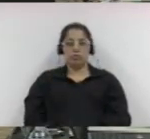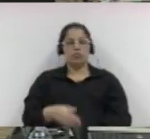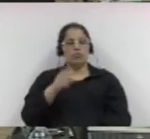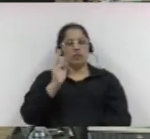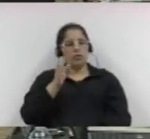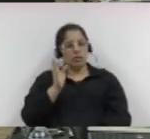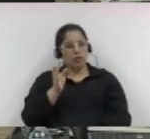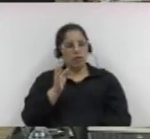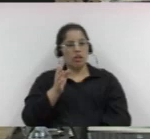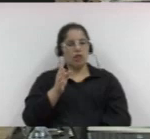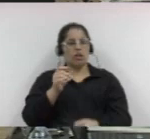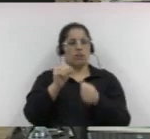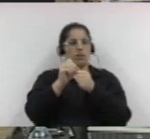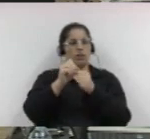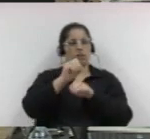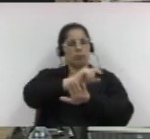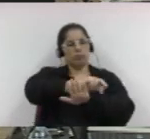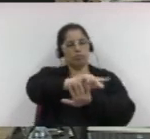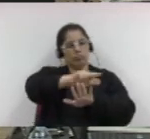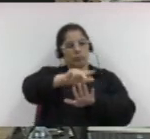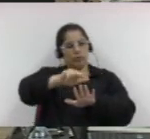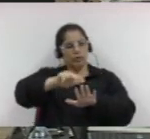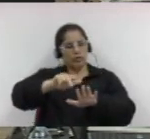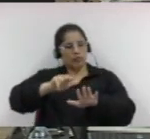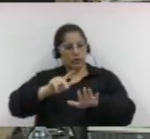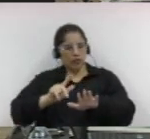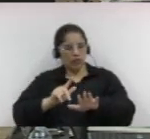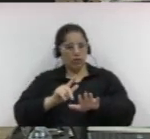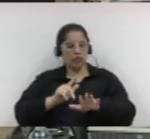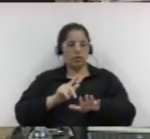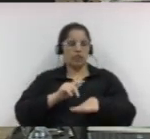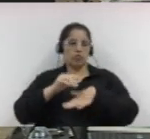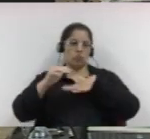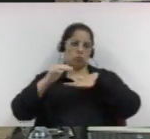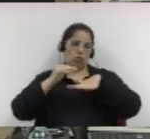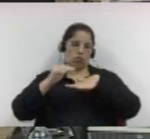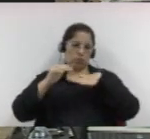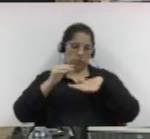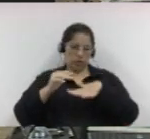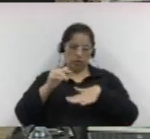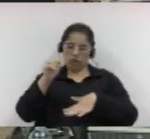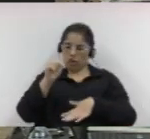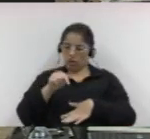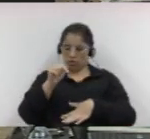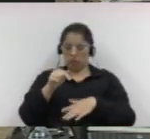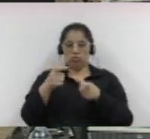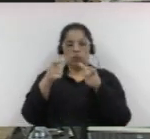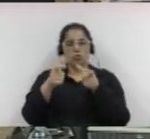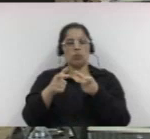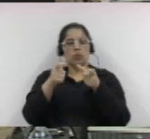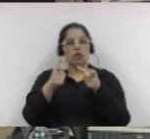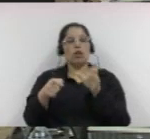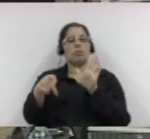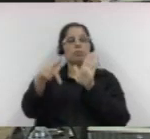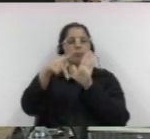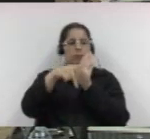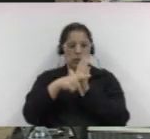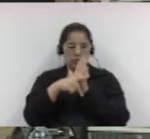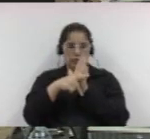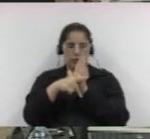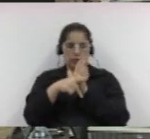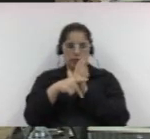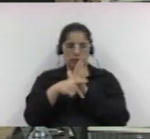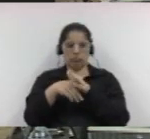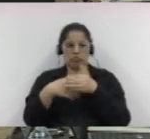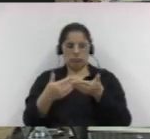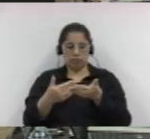Movimento Sem Casa, através do Movimento Sem Terra, e esse é um espaço próprio para a gente fazer nossas reivindicações. Claro